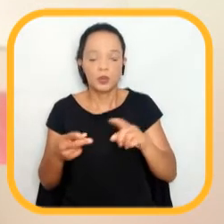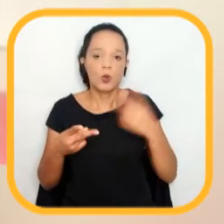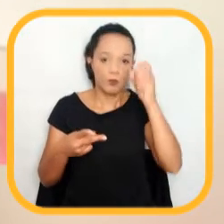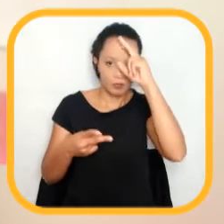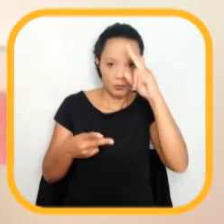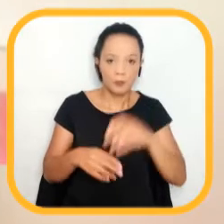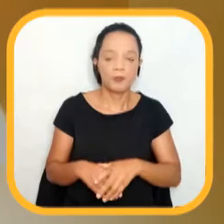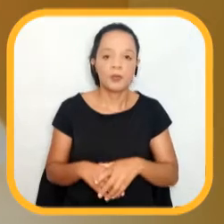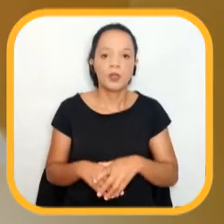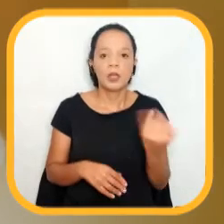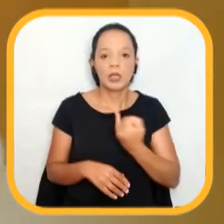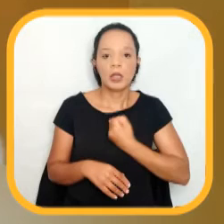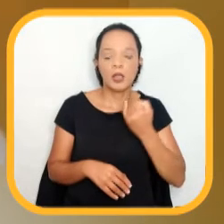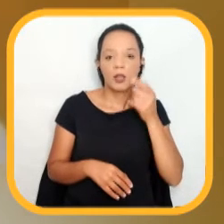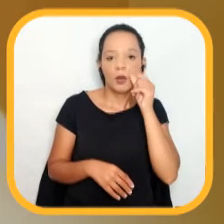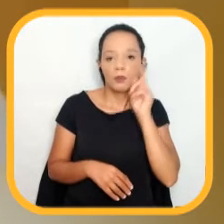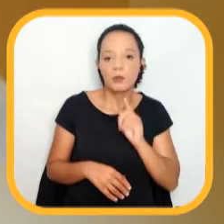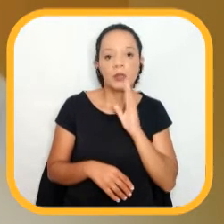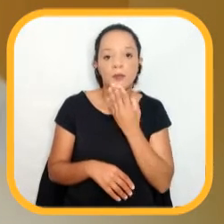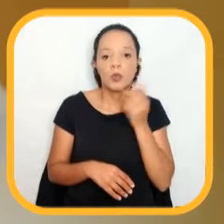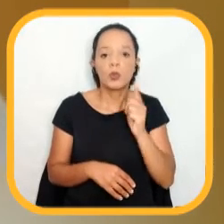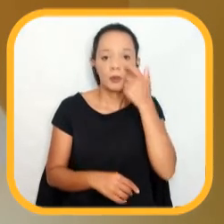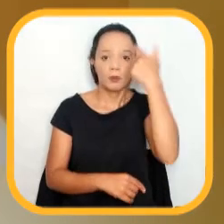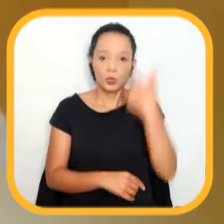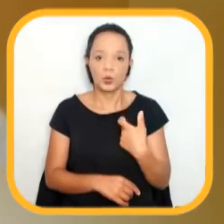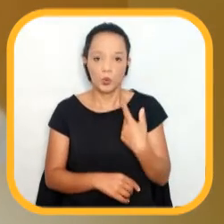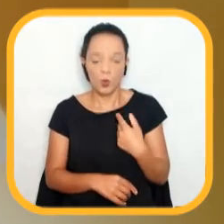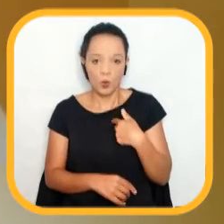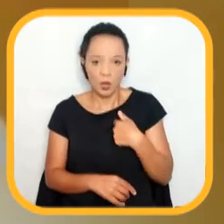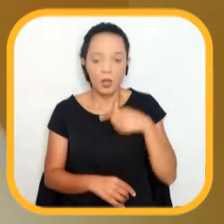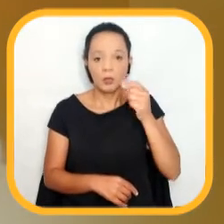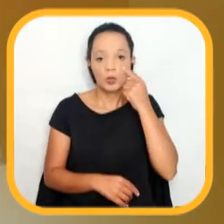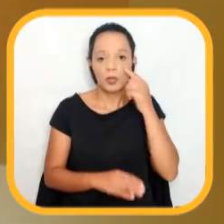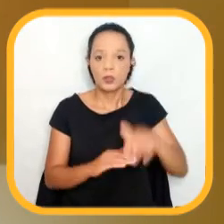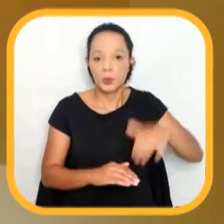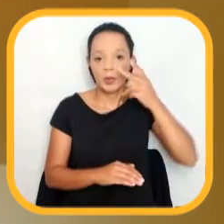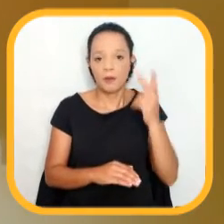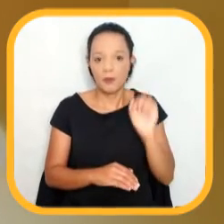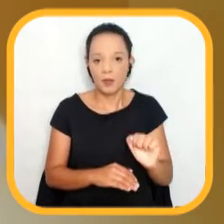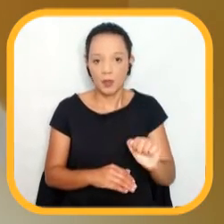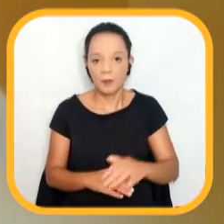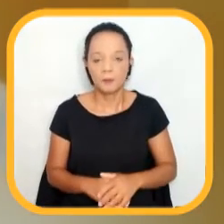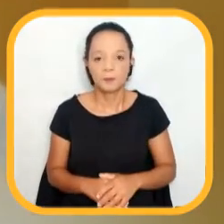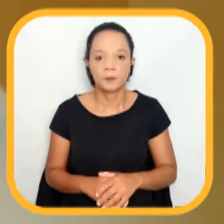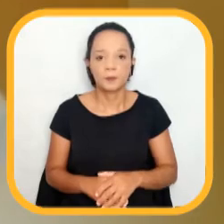com que nascemos. A identidade de género é uma coisa que eu acho que vai depender muito da pessoa e depois da experiência ao longo da vida, ou